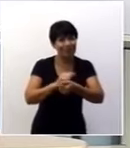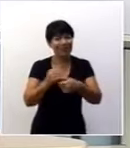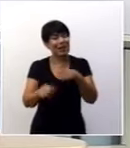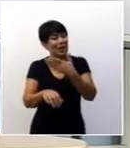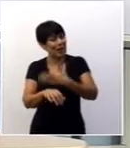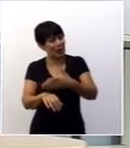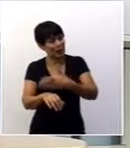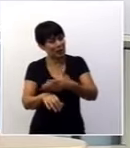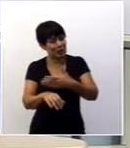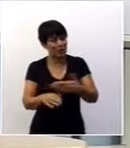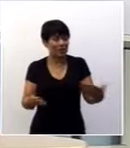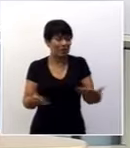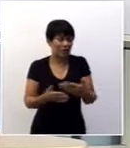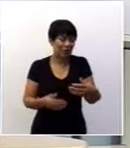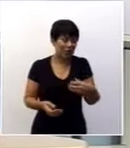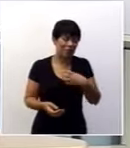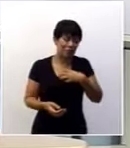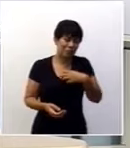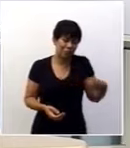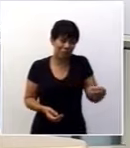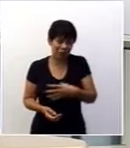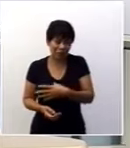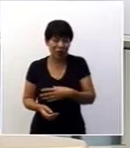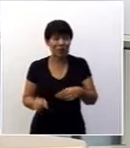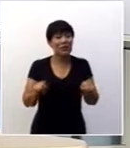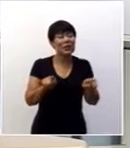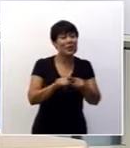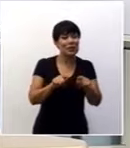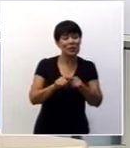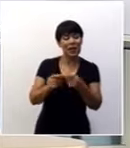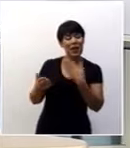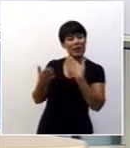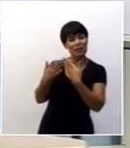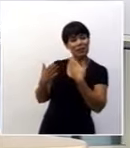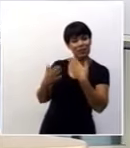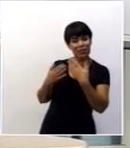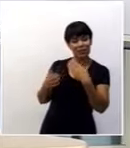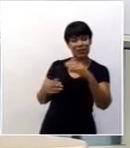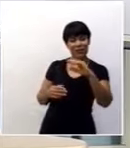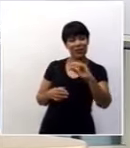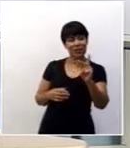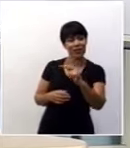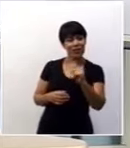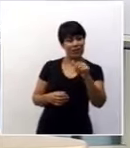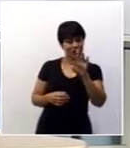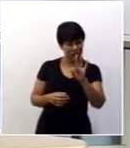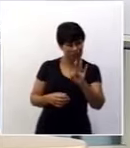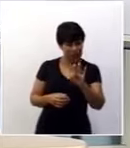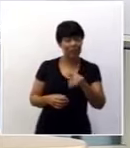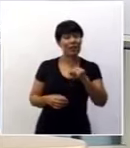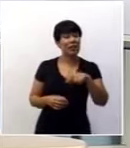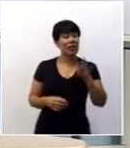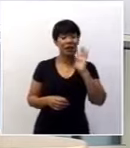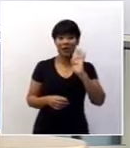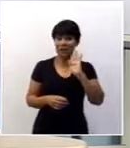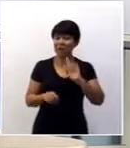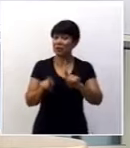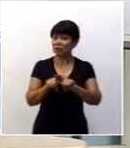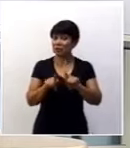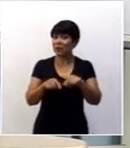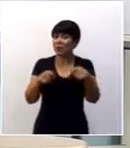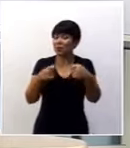essa ferramenta. E também a questão da interação no chat, eu acho que é uma ferramenta incrível, né? E tem que ser